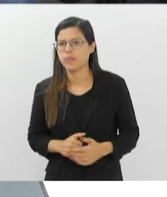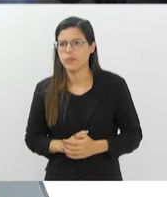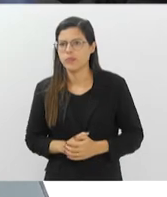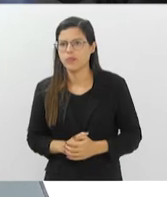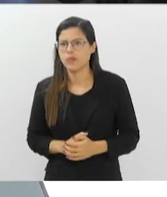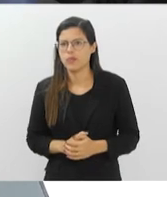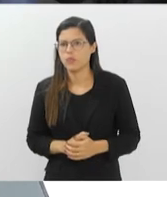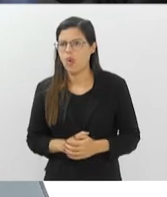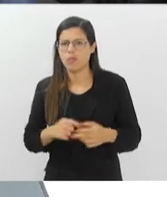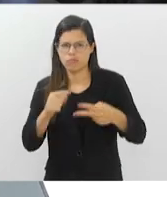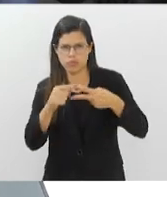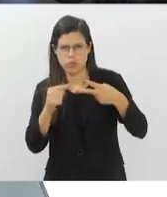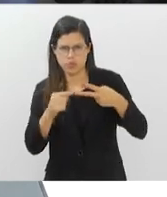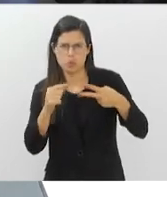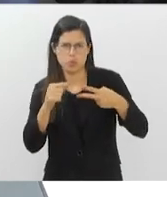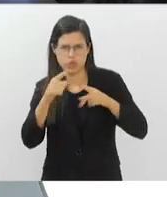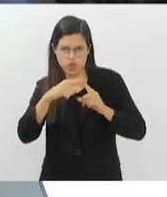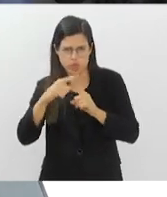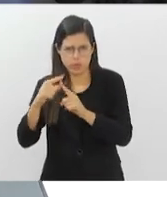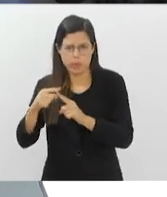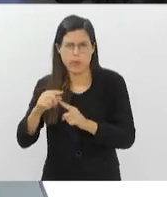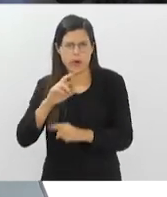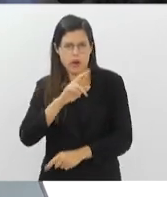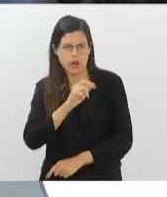raia e o cação. Né?